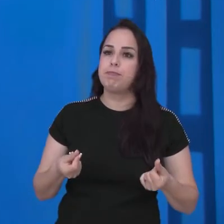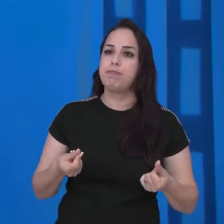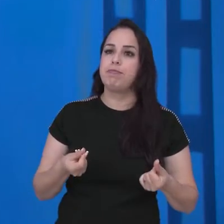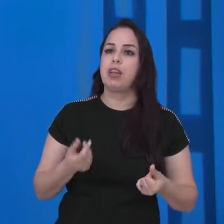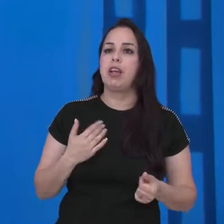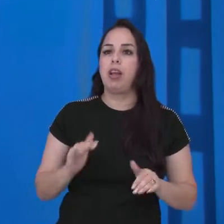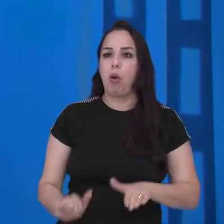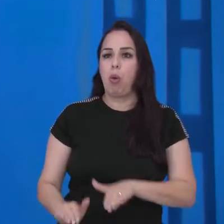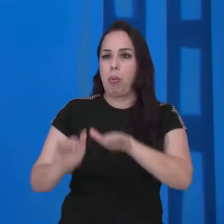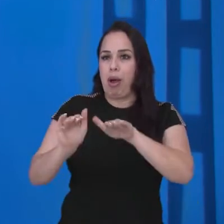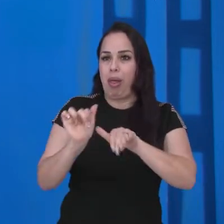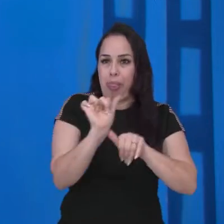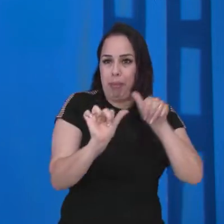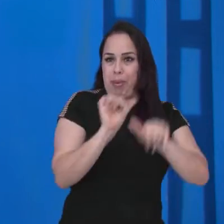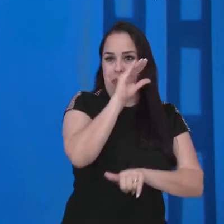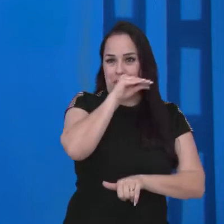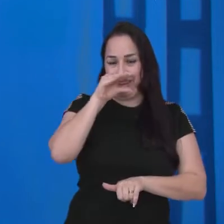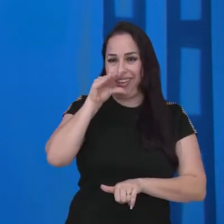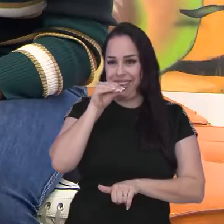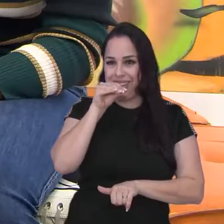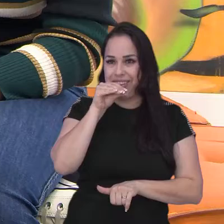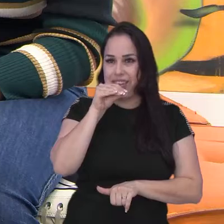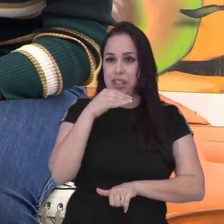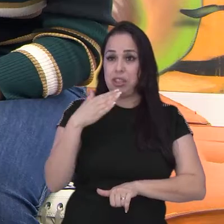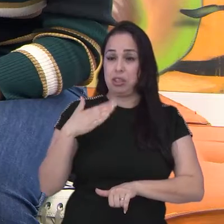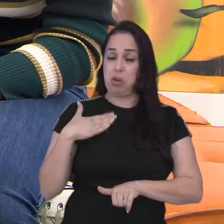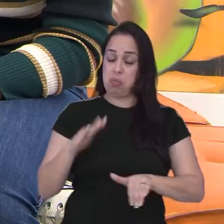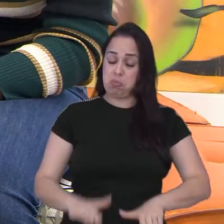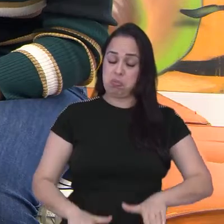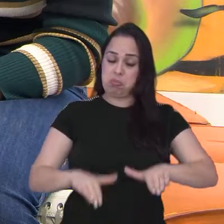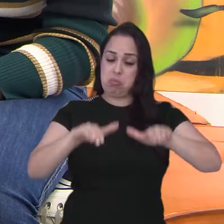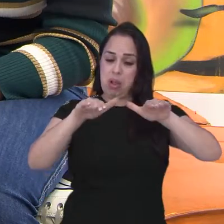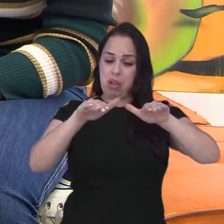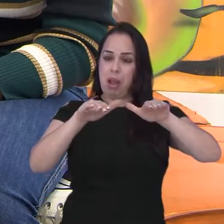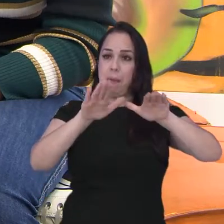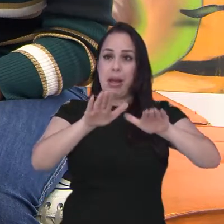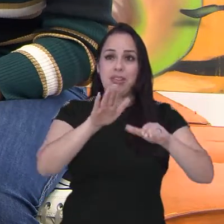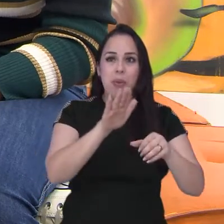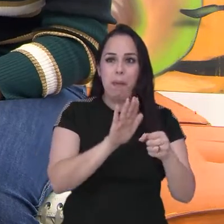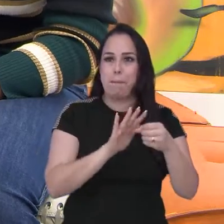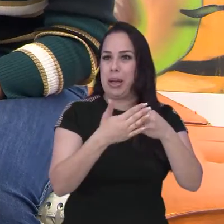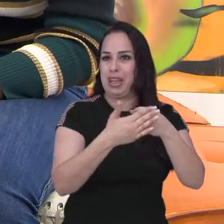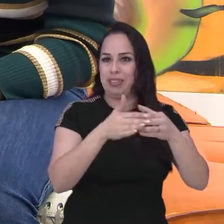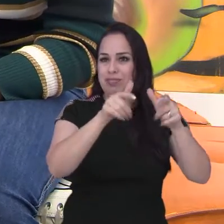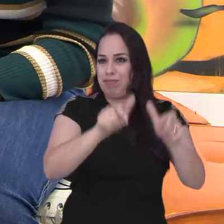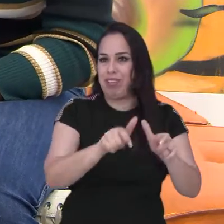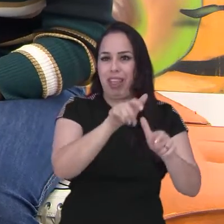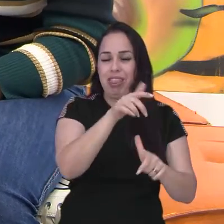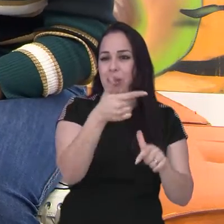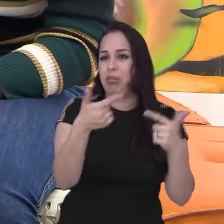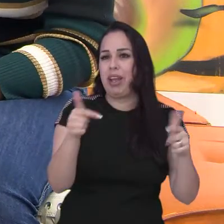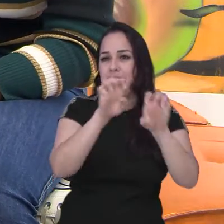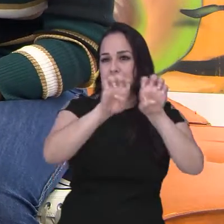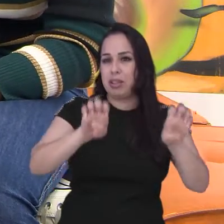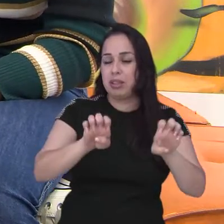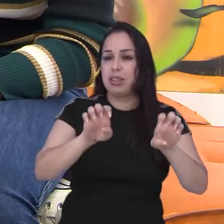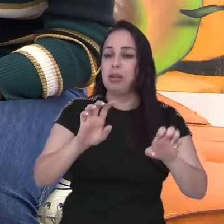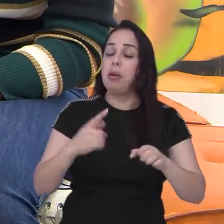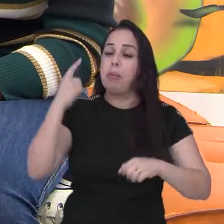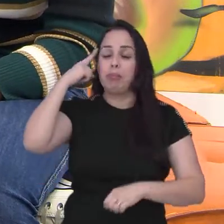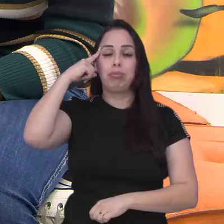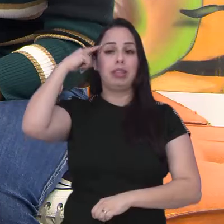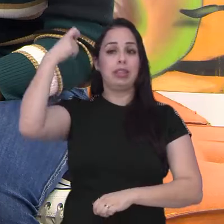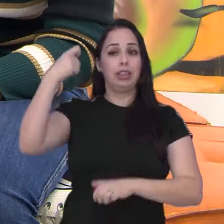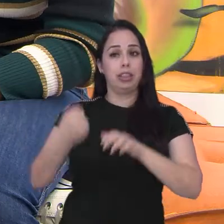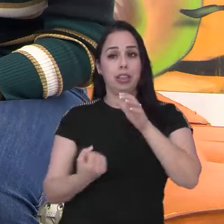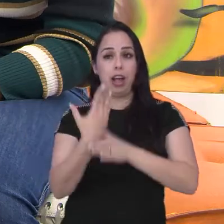da infância para adolescência de ser criado naquele bairro sem infraestrutura. Aí você tem que criar uma condição de entretenimento